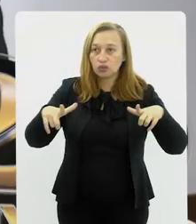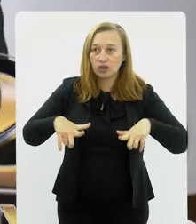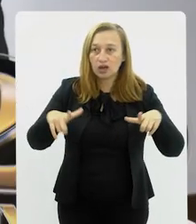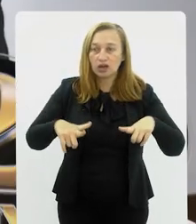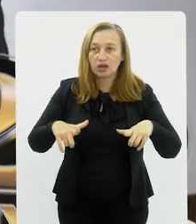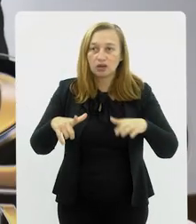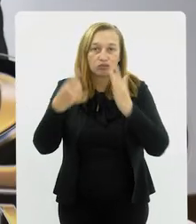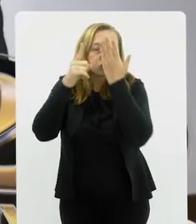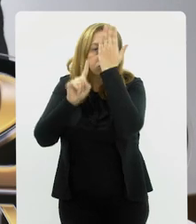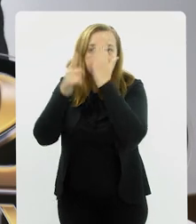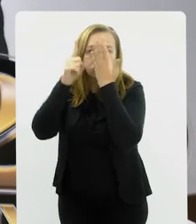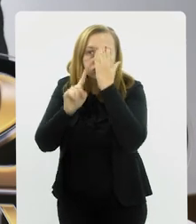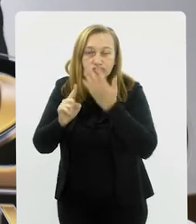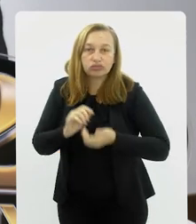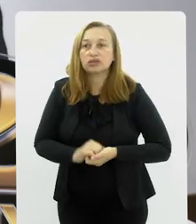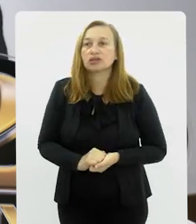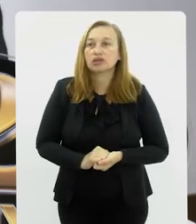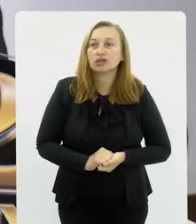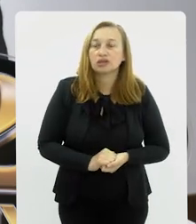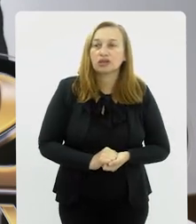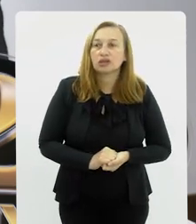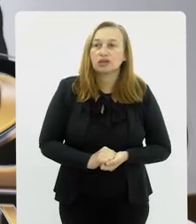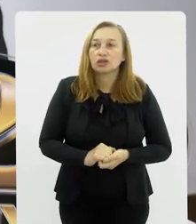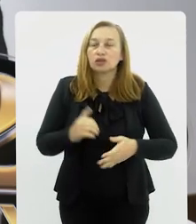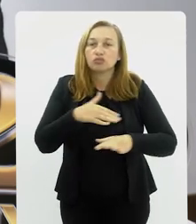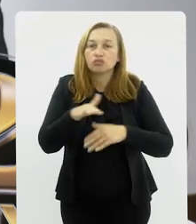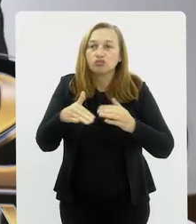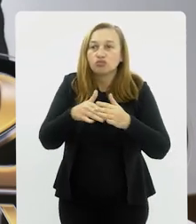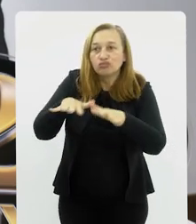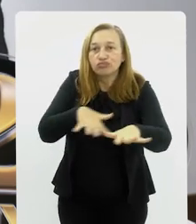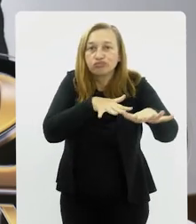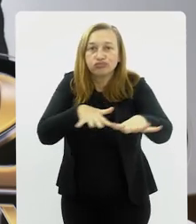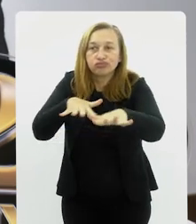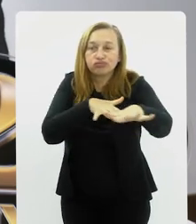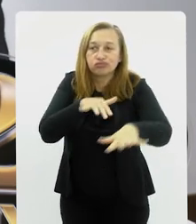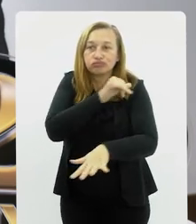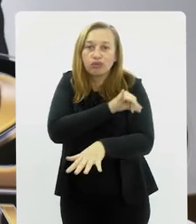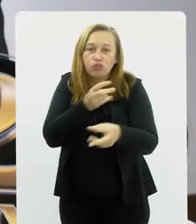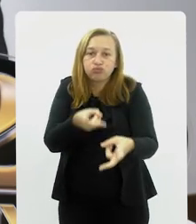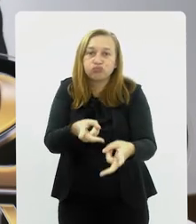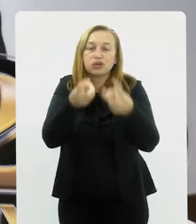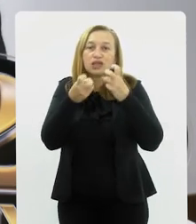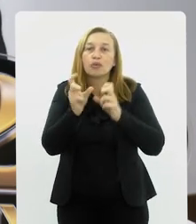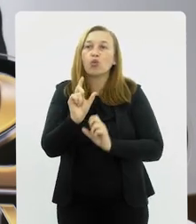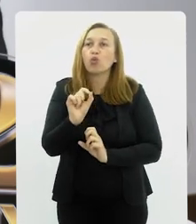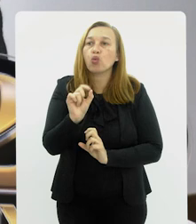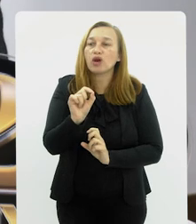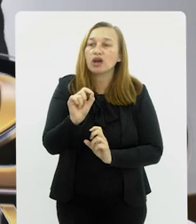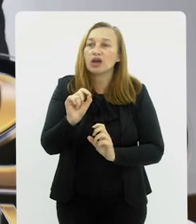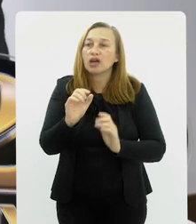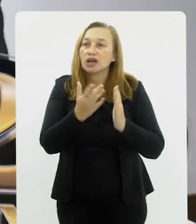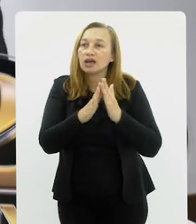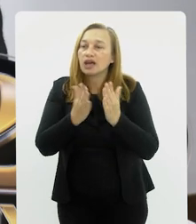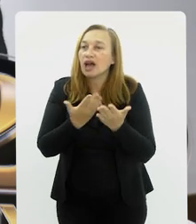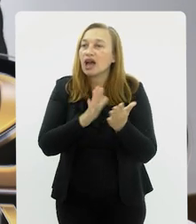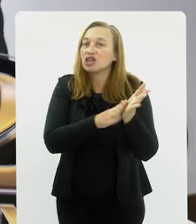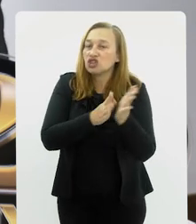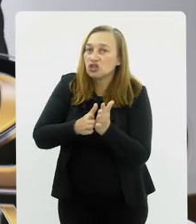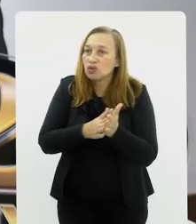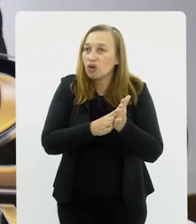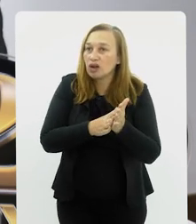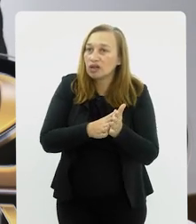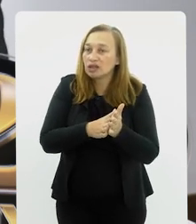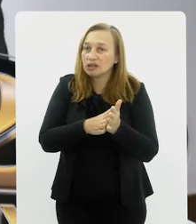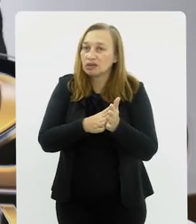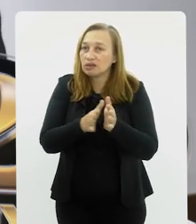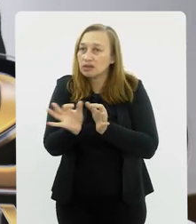carnaval, né? É evidente que ele deve ter assistido todos os desfiles aqui no Rio. E você percebe que as escolas estão cada vez mais se aperfeiçoando